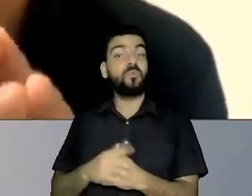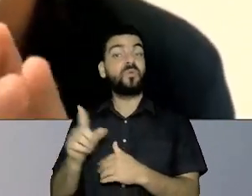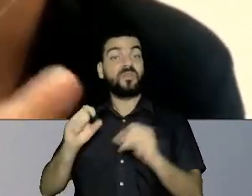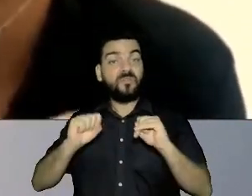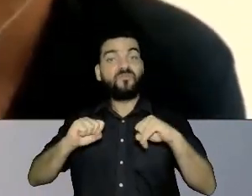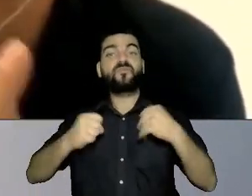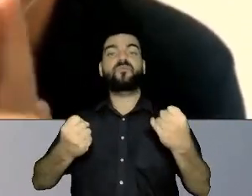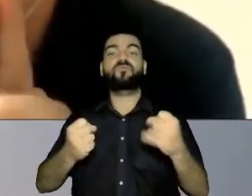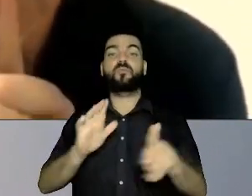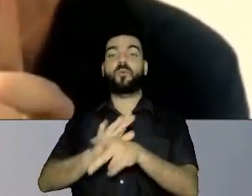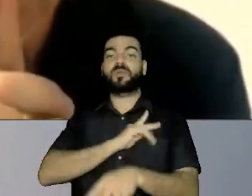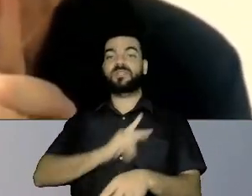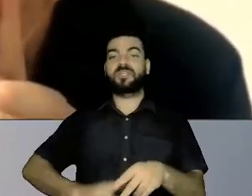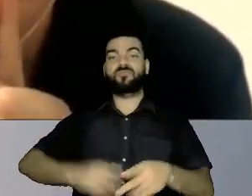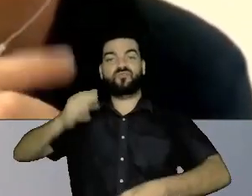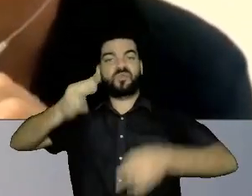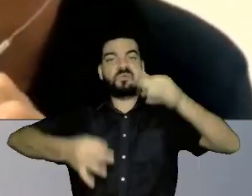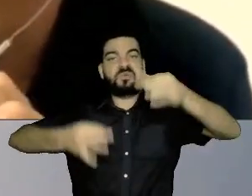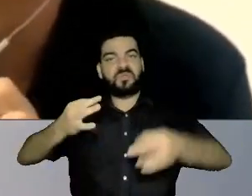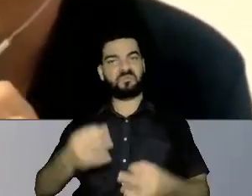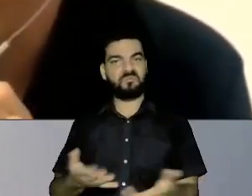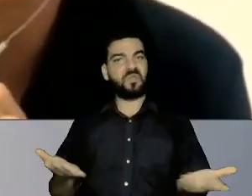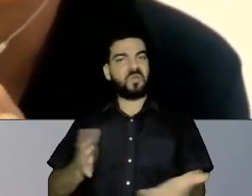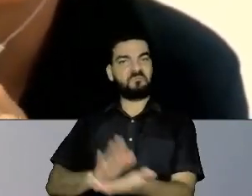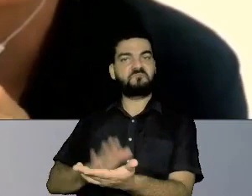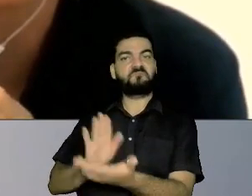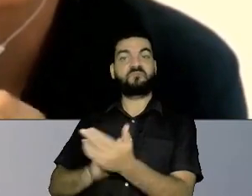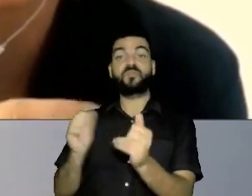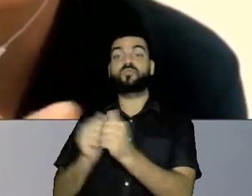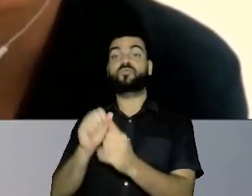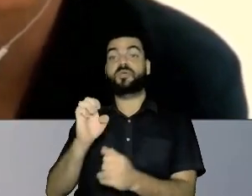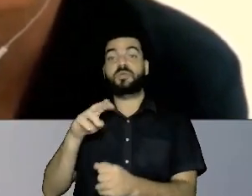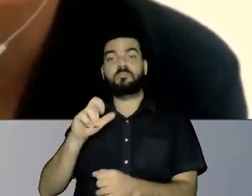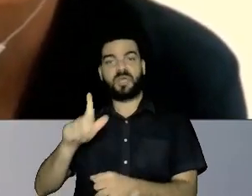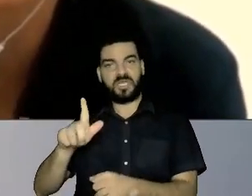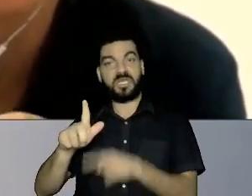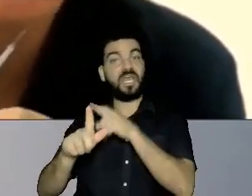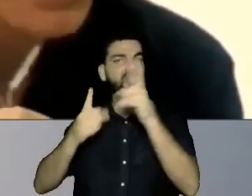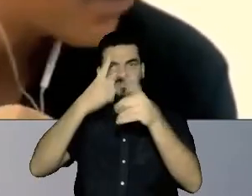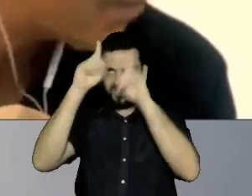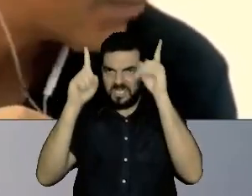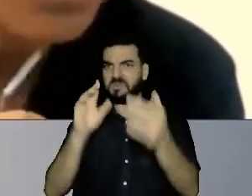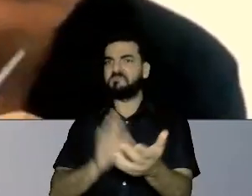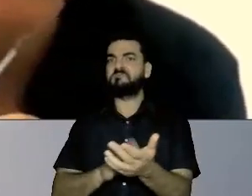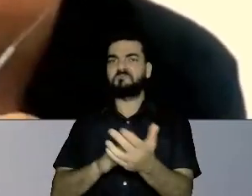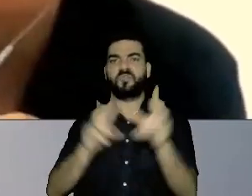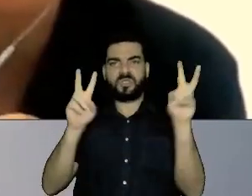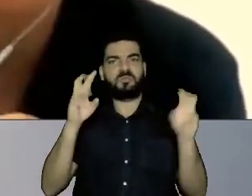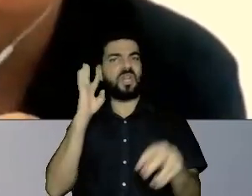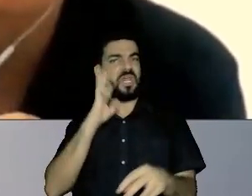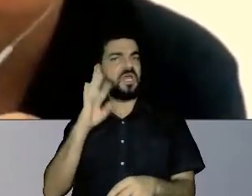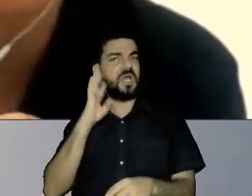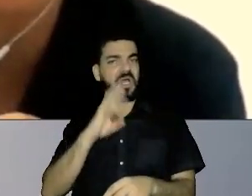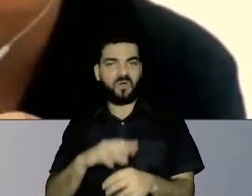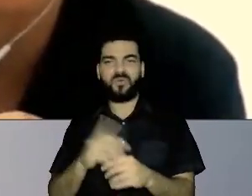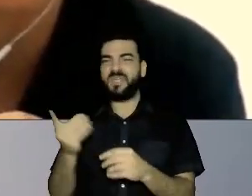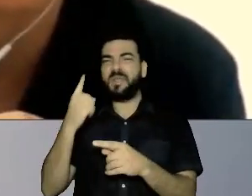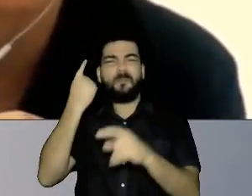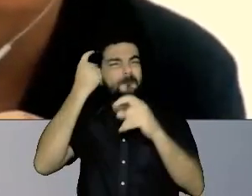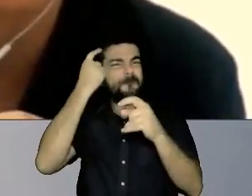e continua agora na EMAG, né? Inovando e trazendo assuntos dos mais variados, né?